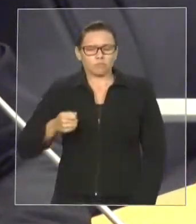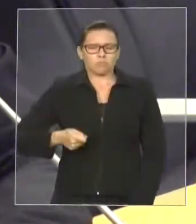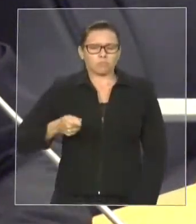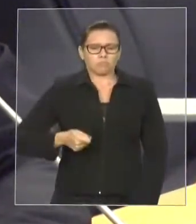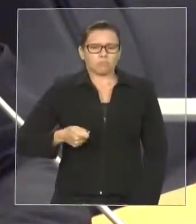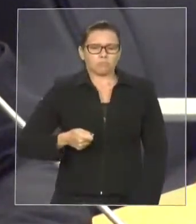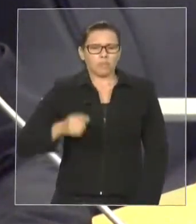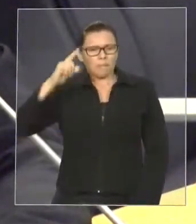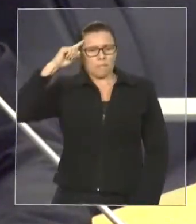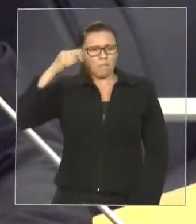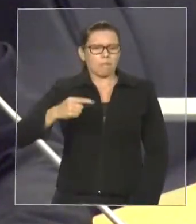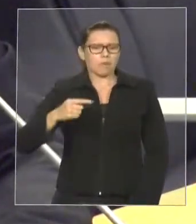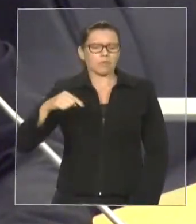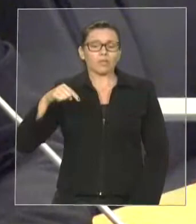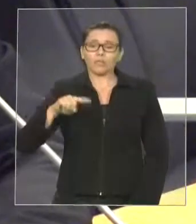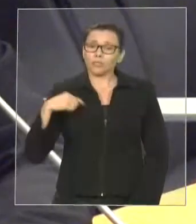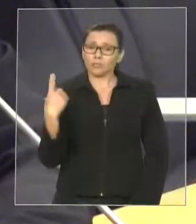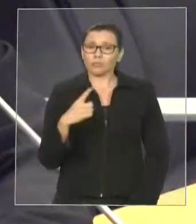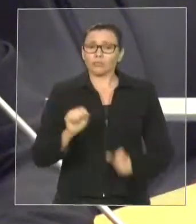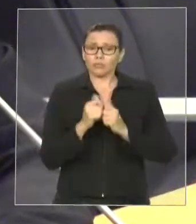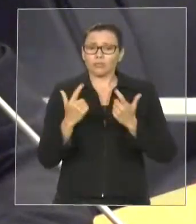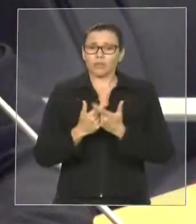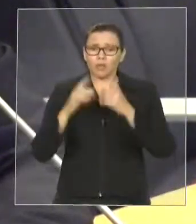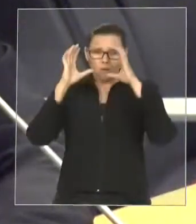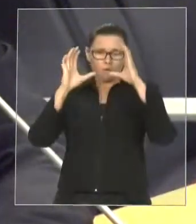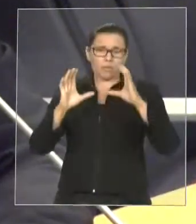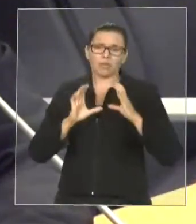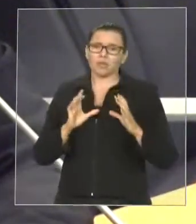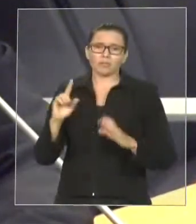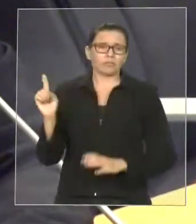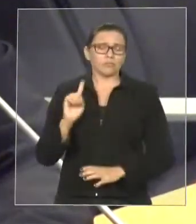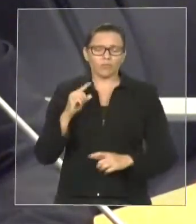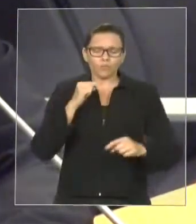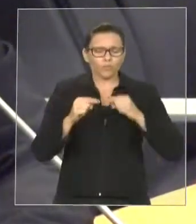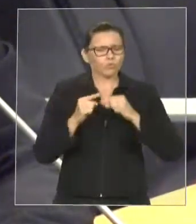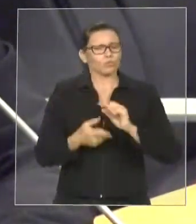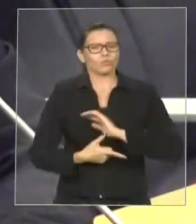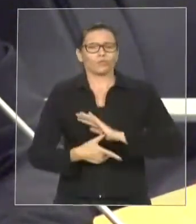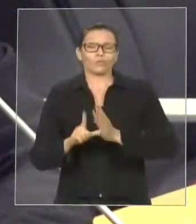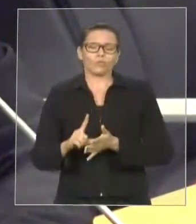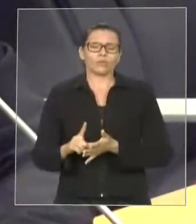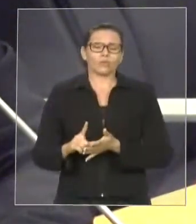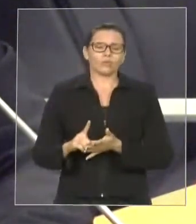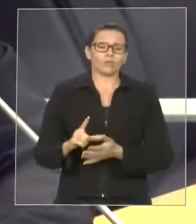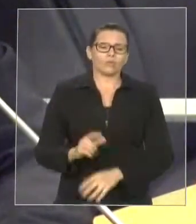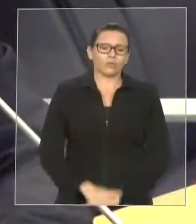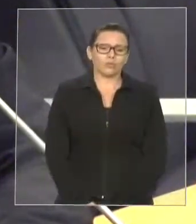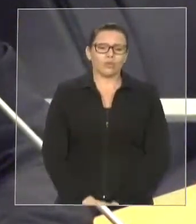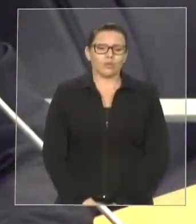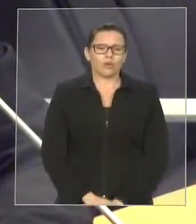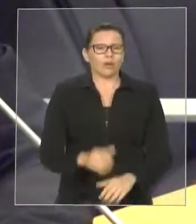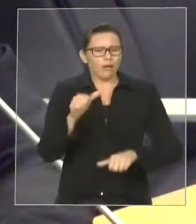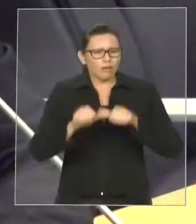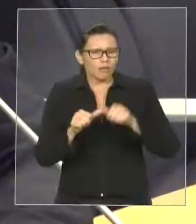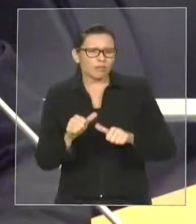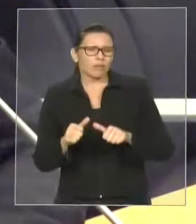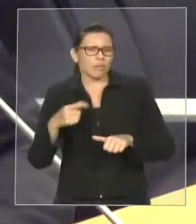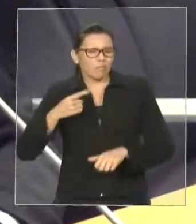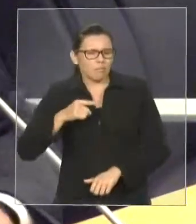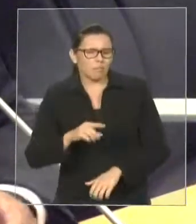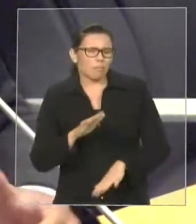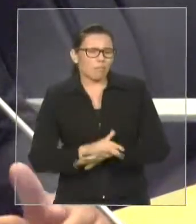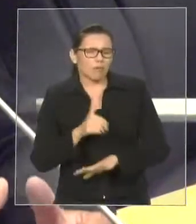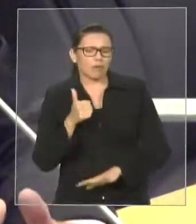lá, aqui obedece, pouco importa uma discussão, algo mais complexo, passar pelas comissões para que possa, sim,